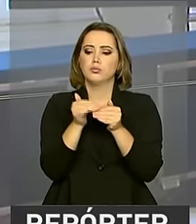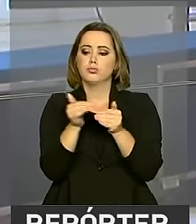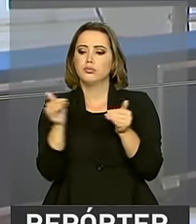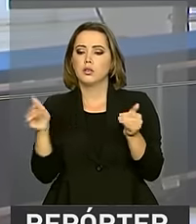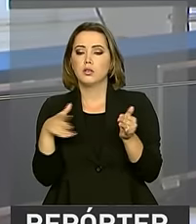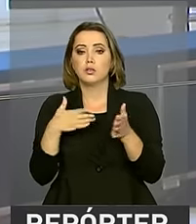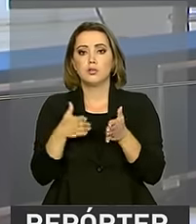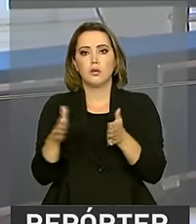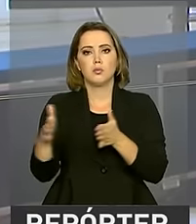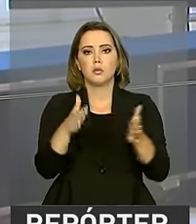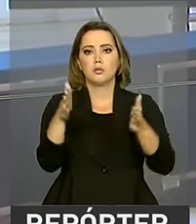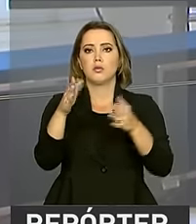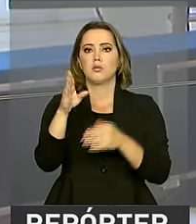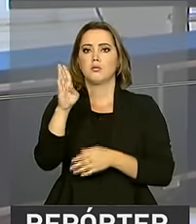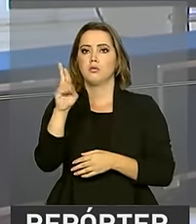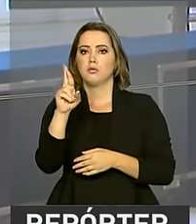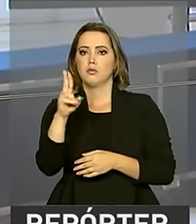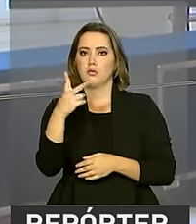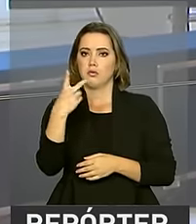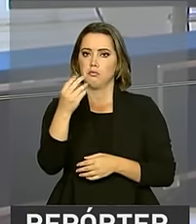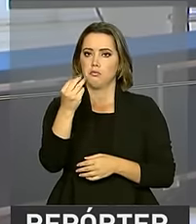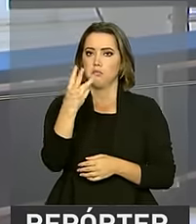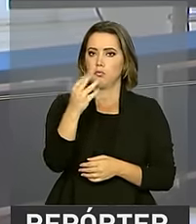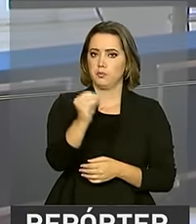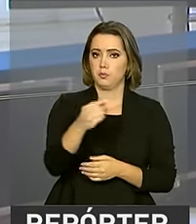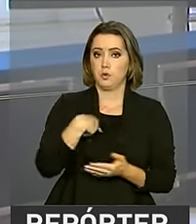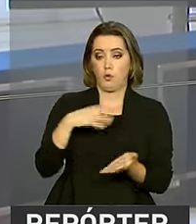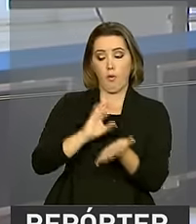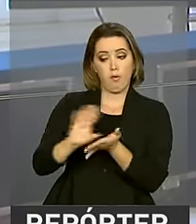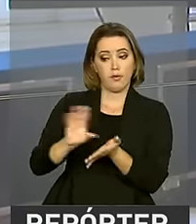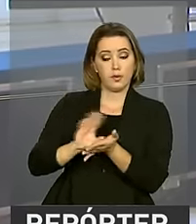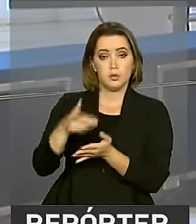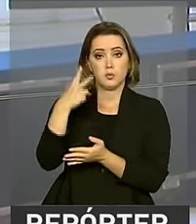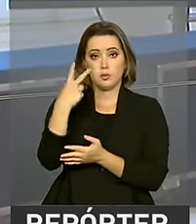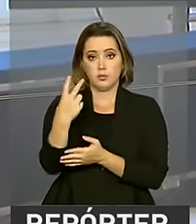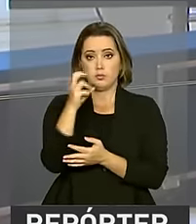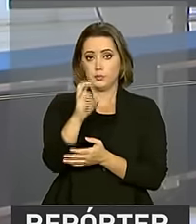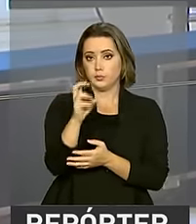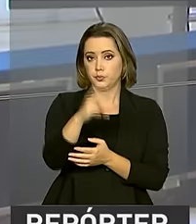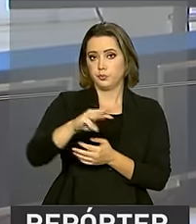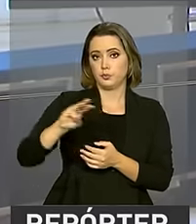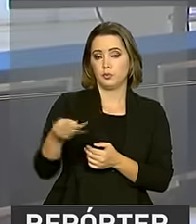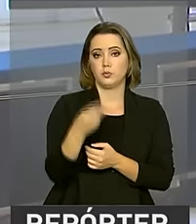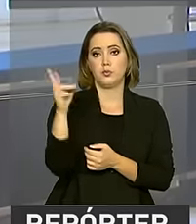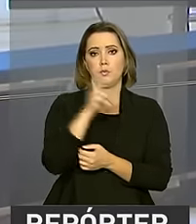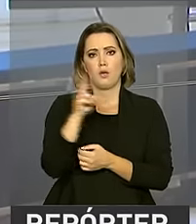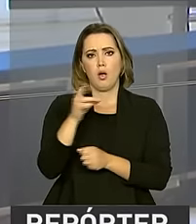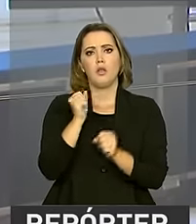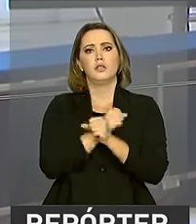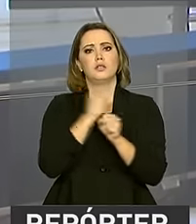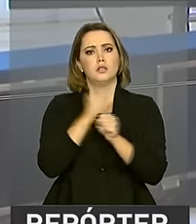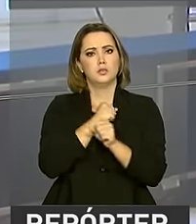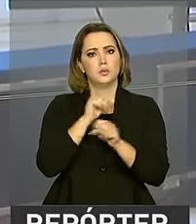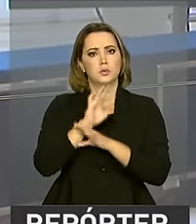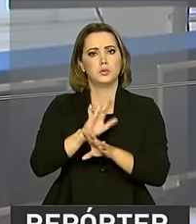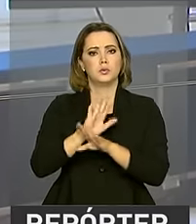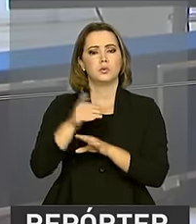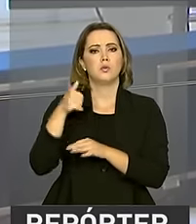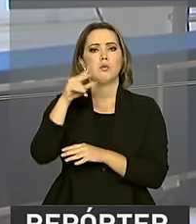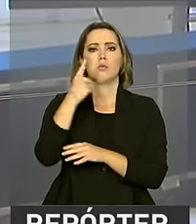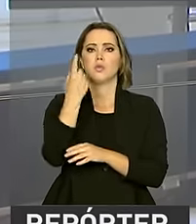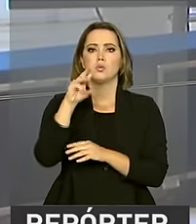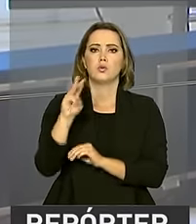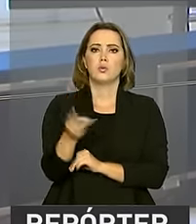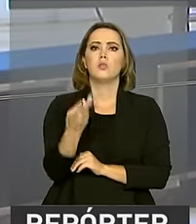br2330 os investimentos chegam a R5 milhões deais e a obra vai beneficiar mais de 1